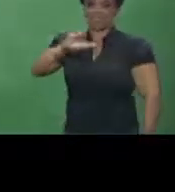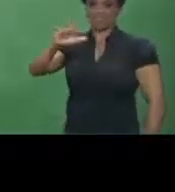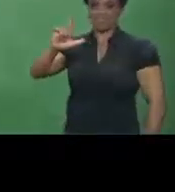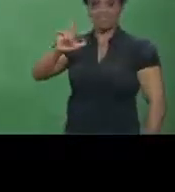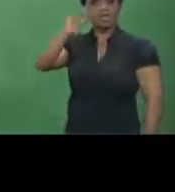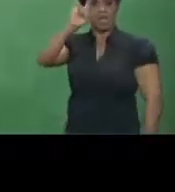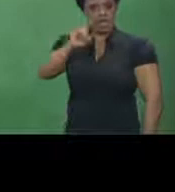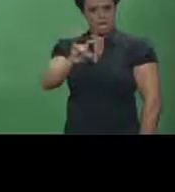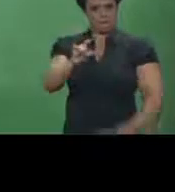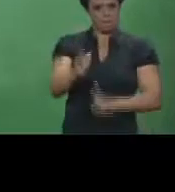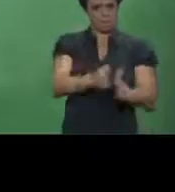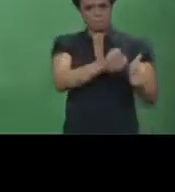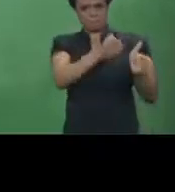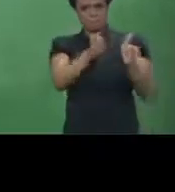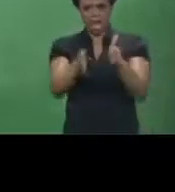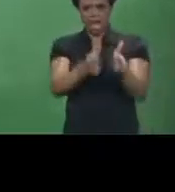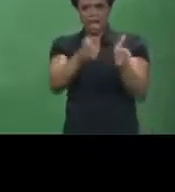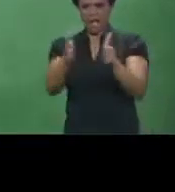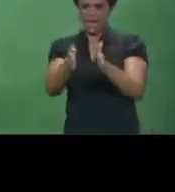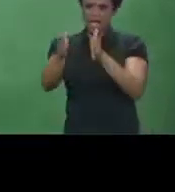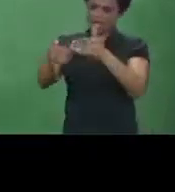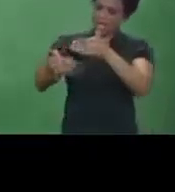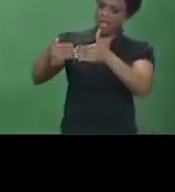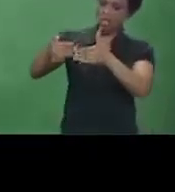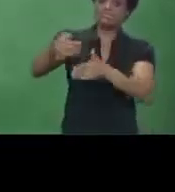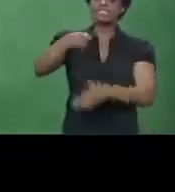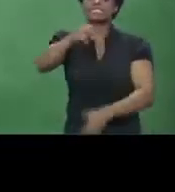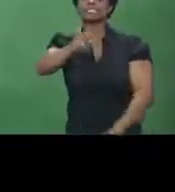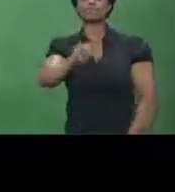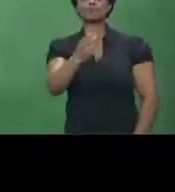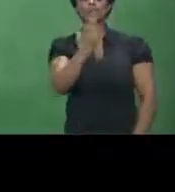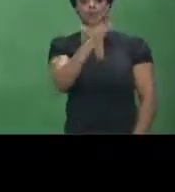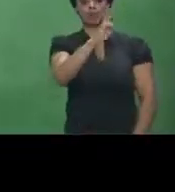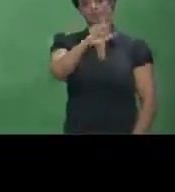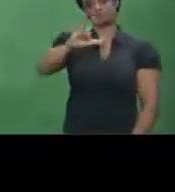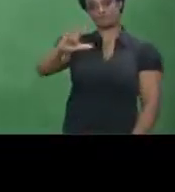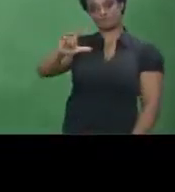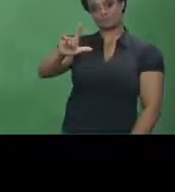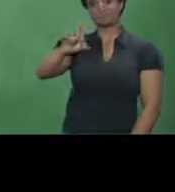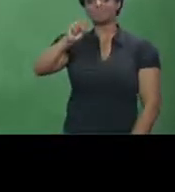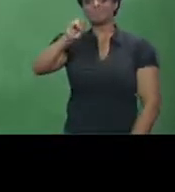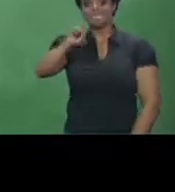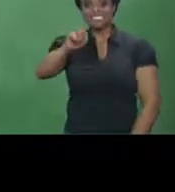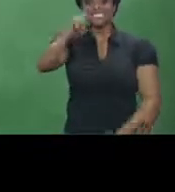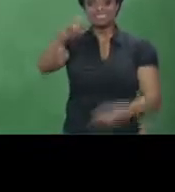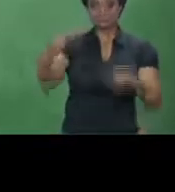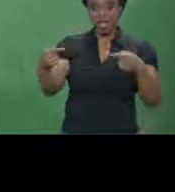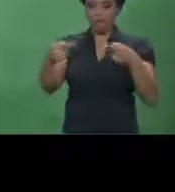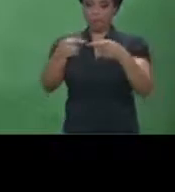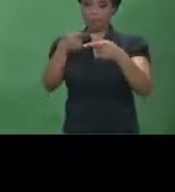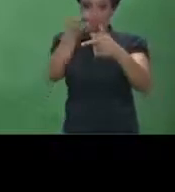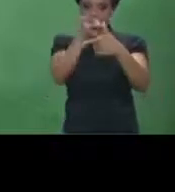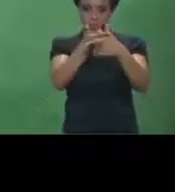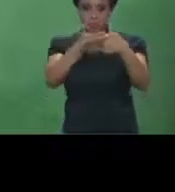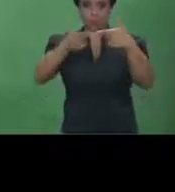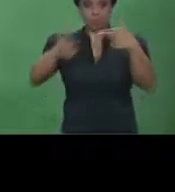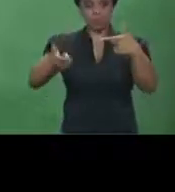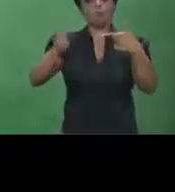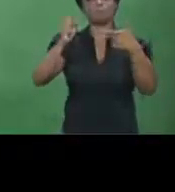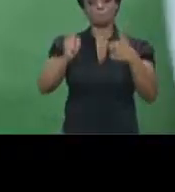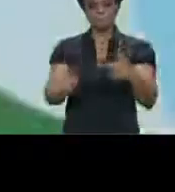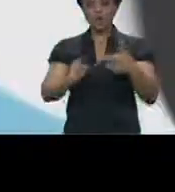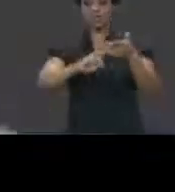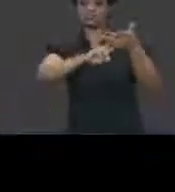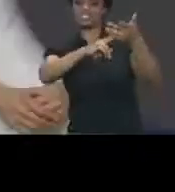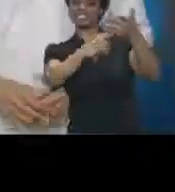função periódica com período 2L. Os coeficientes da série de Fourier podem ser obtidos através de integrais